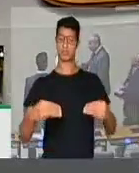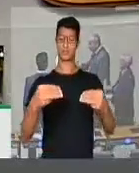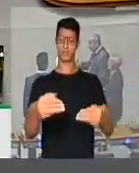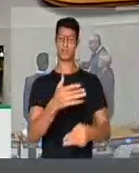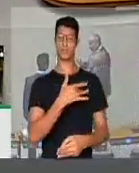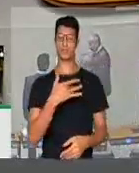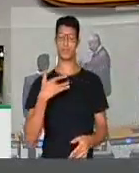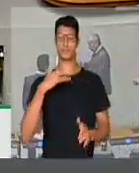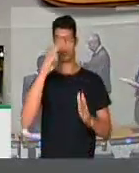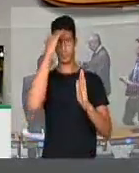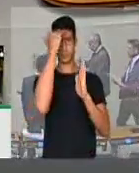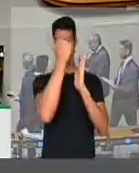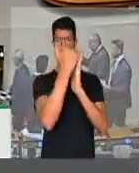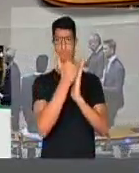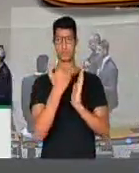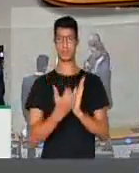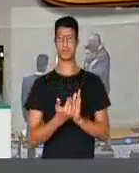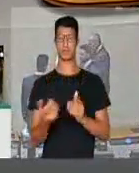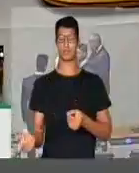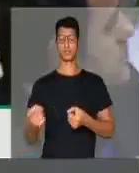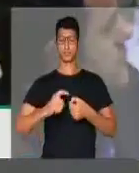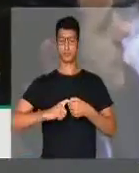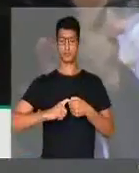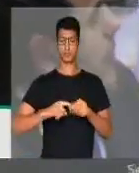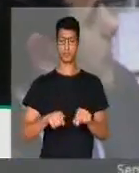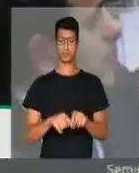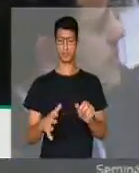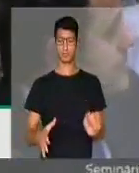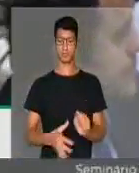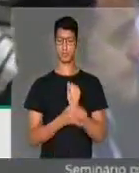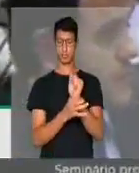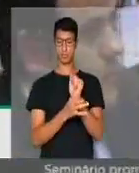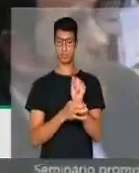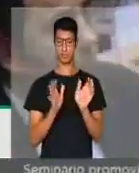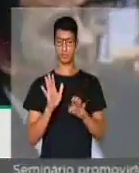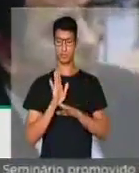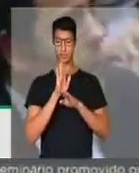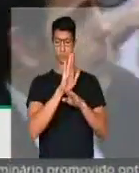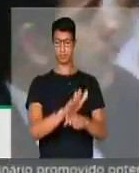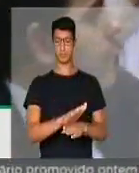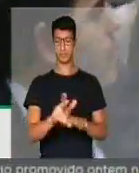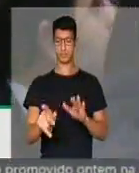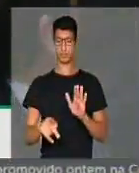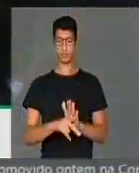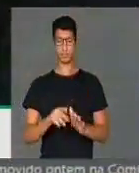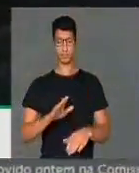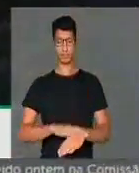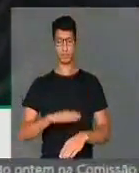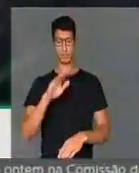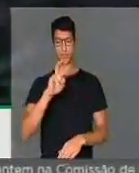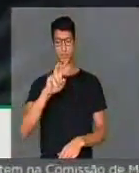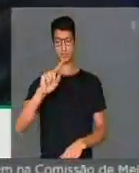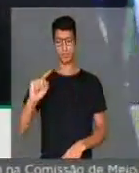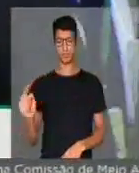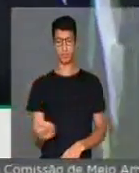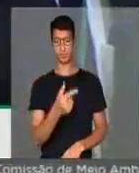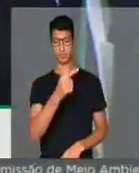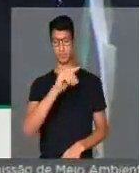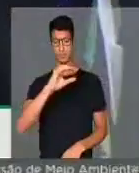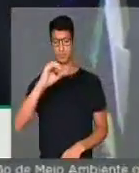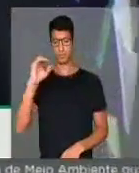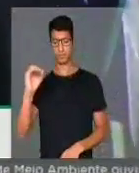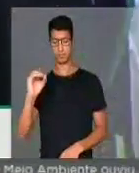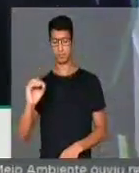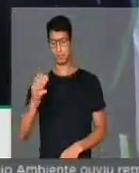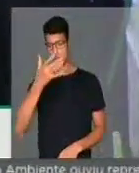Saúde cumpra essa parceria e garanta o abastecimento de mais de